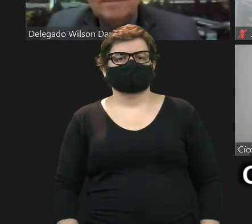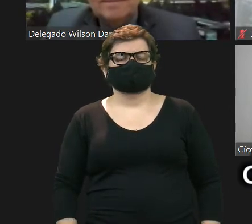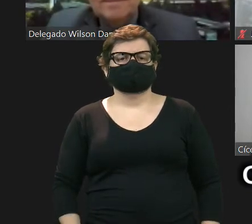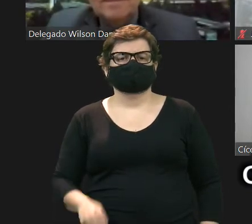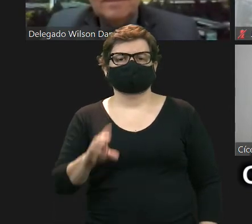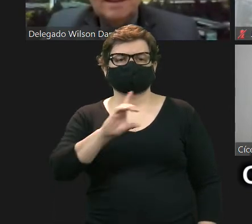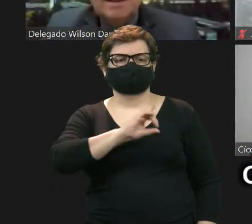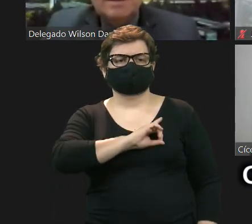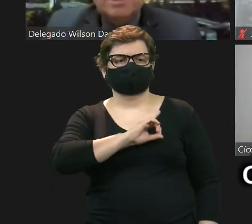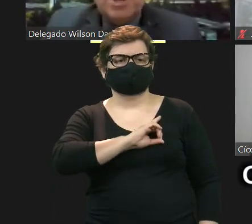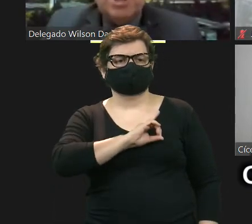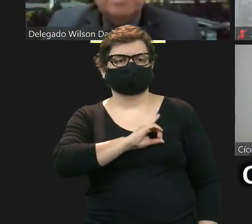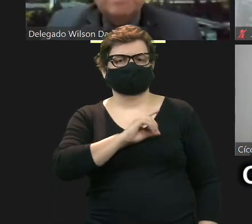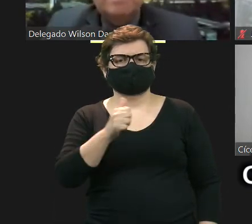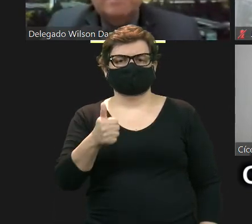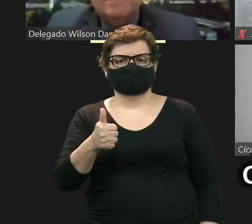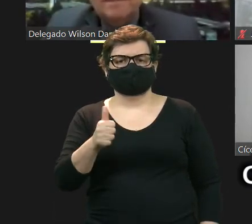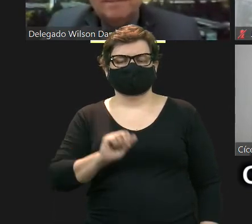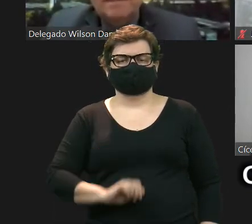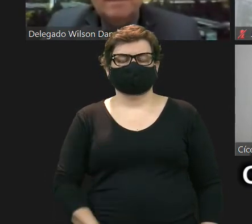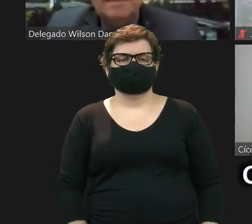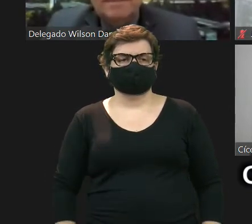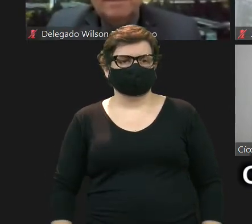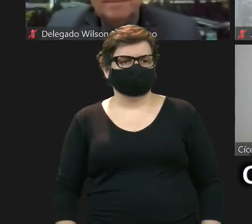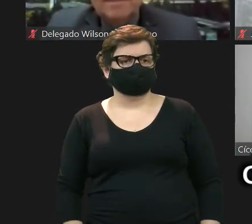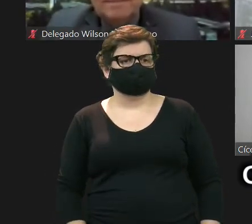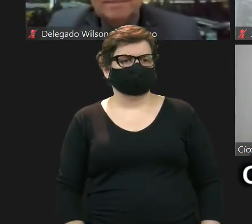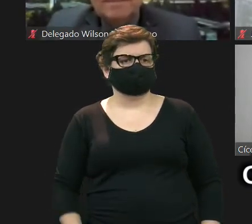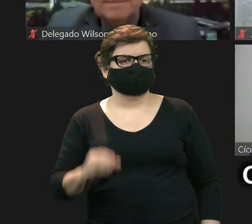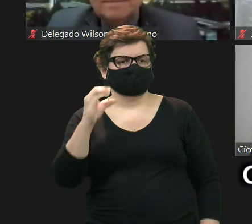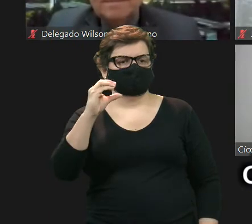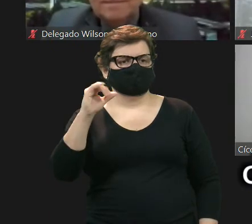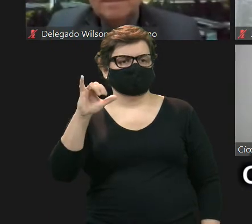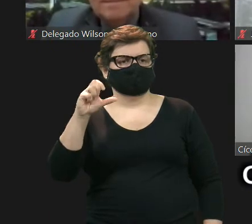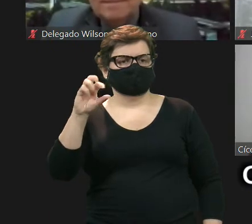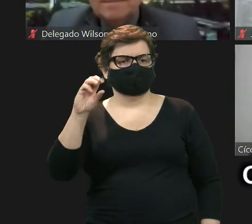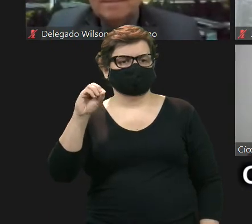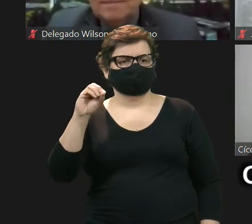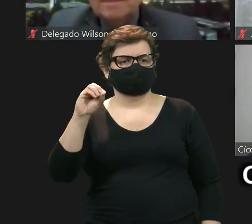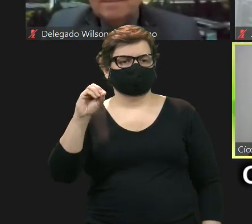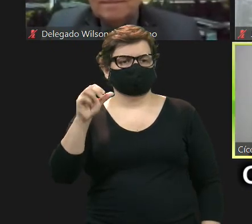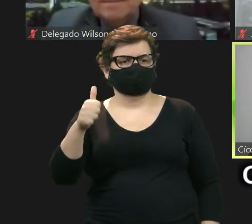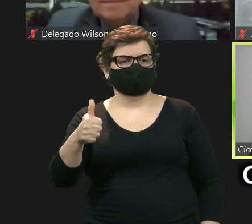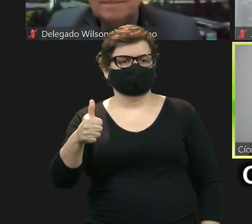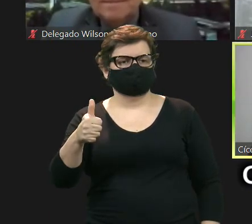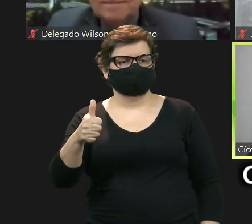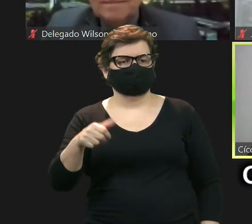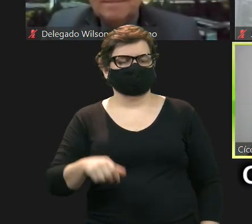Wilson Damasceno. Sim. Vereador Cícero do Ceasa. Sim.